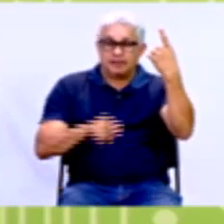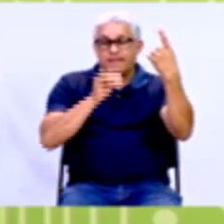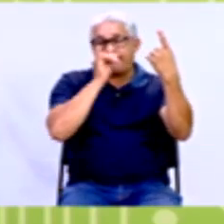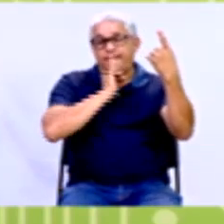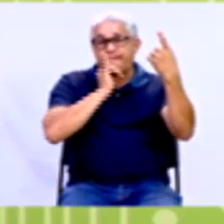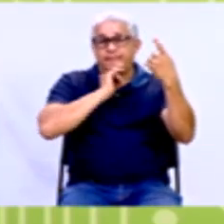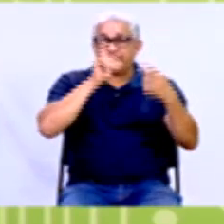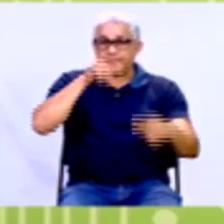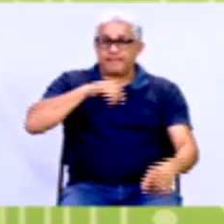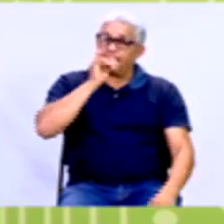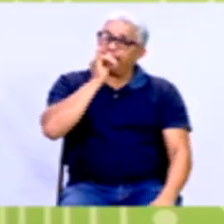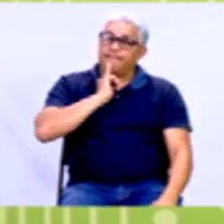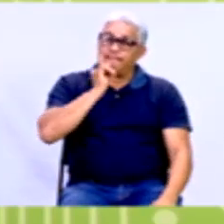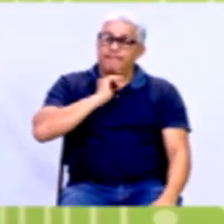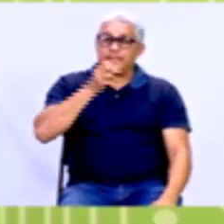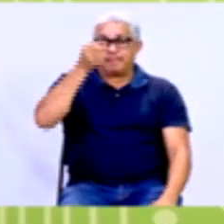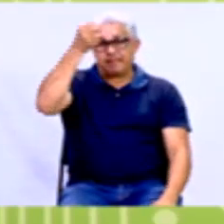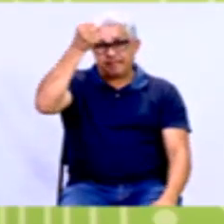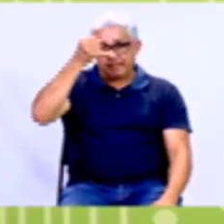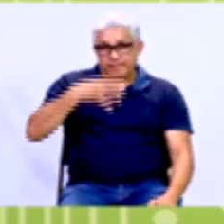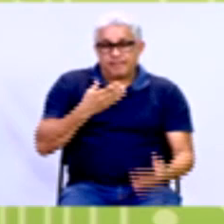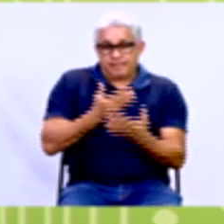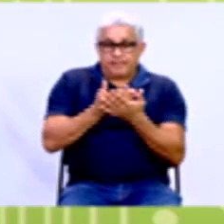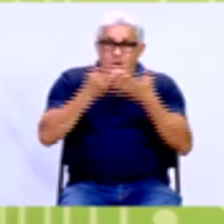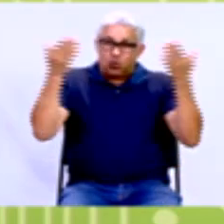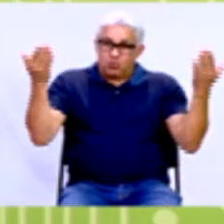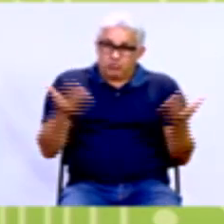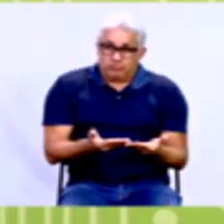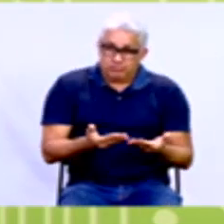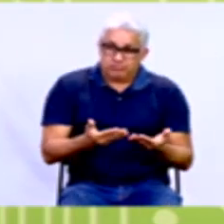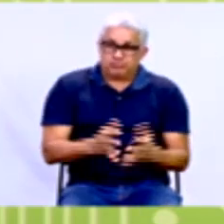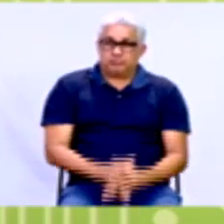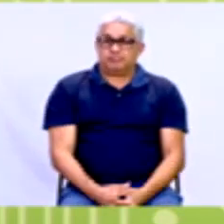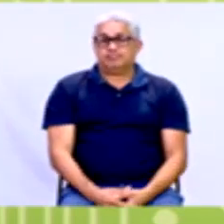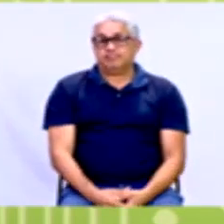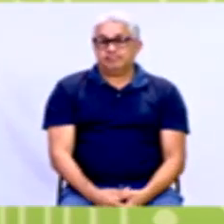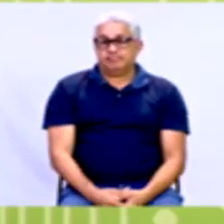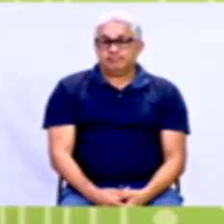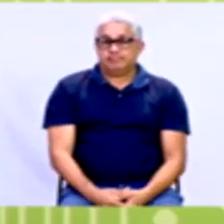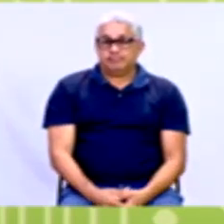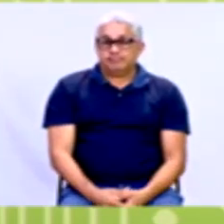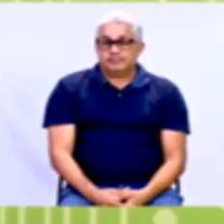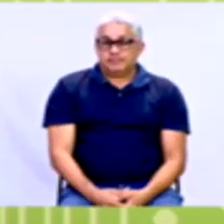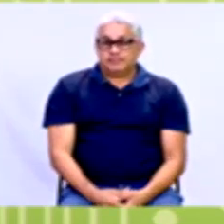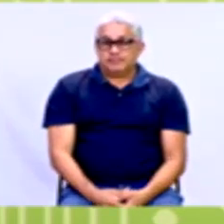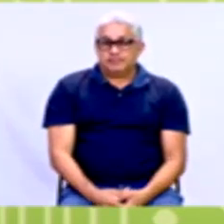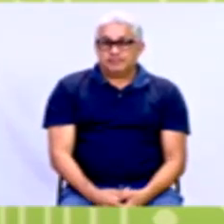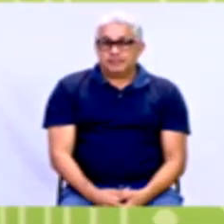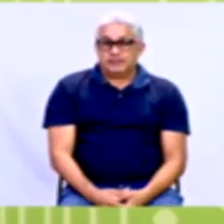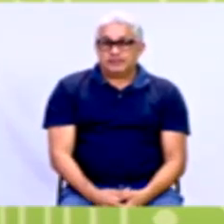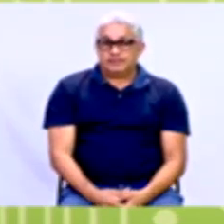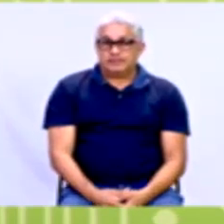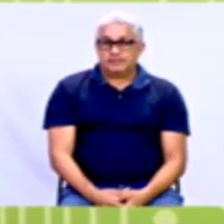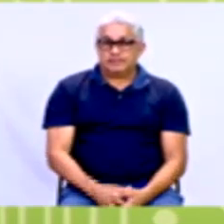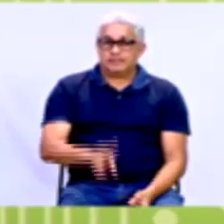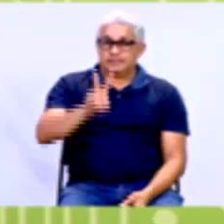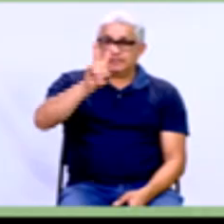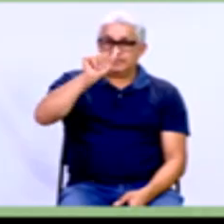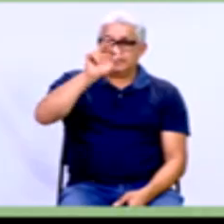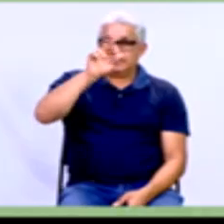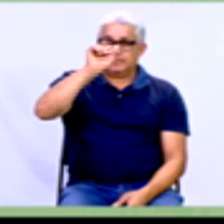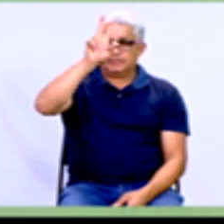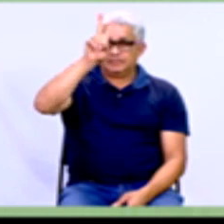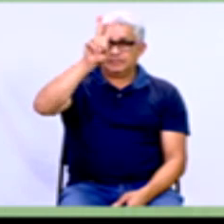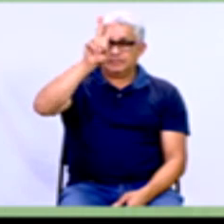gente explicou durante a nossa aula de hoje, né? Só que a gente pegou outras variáveis, lógico,